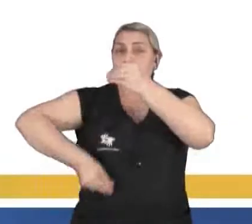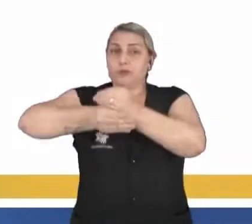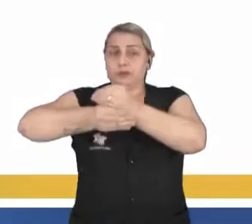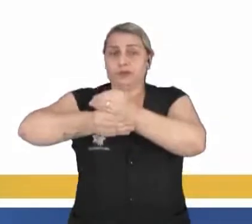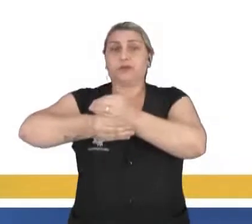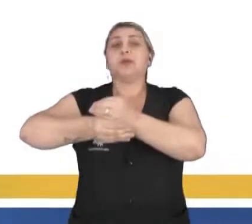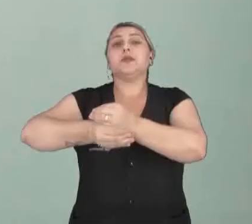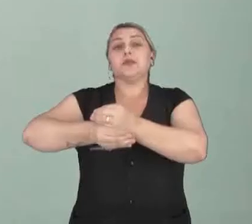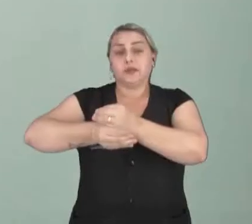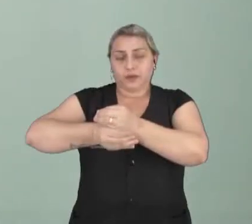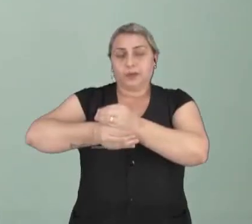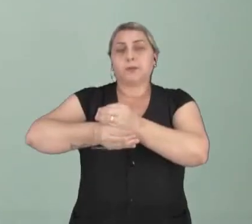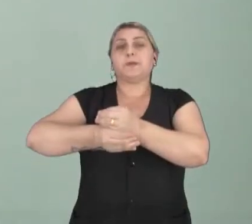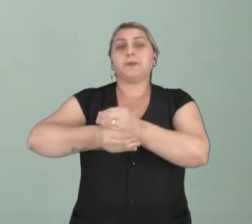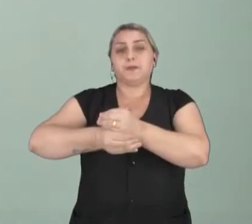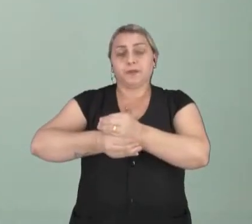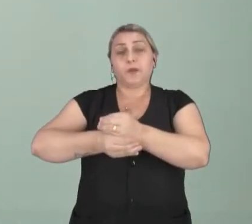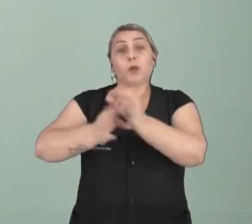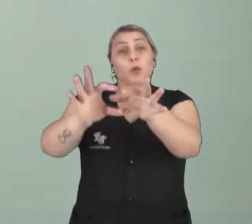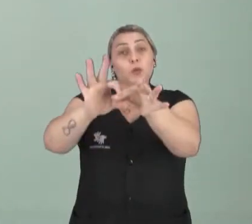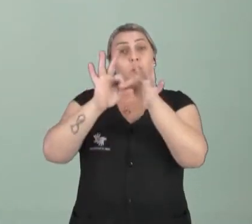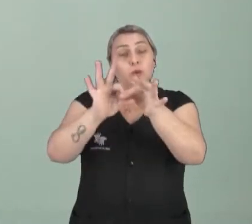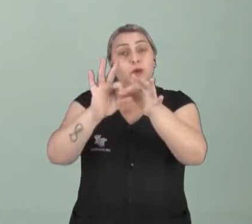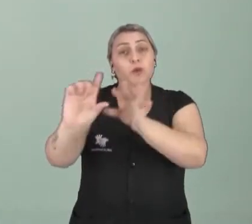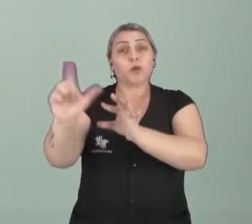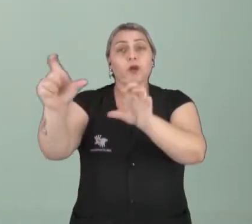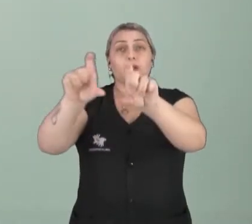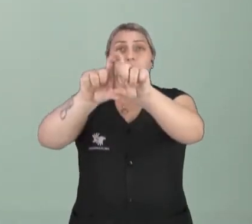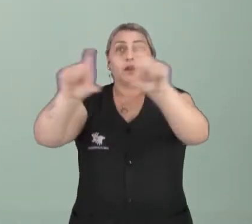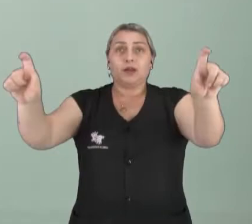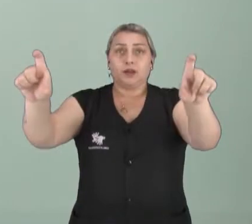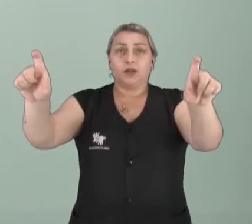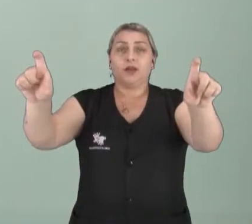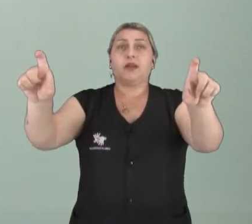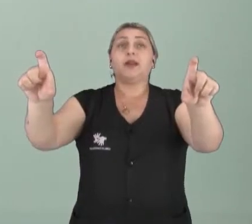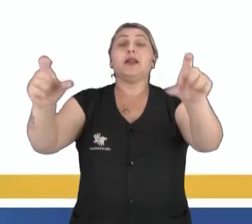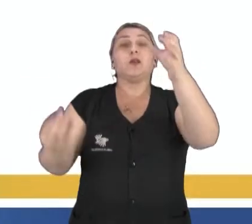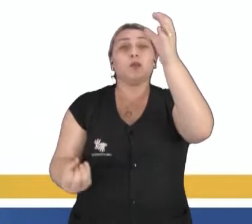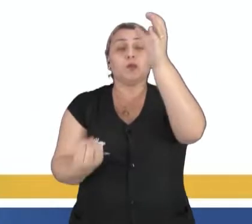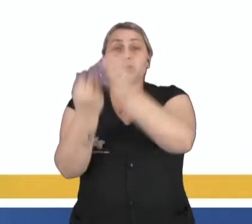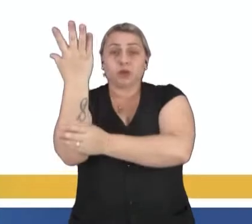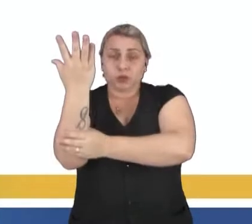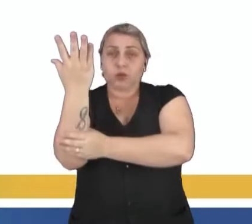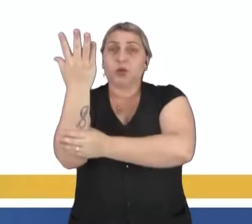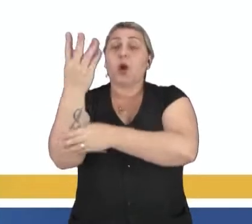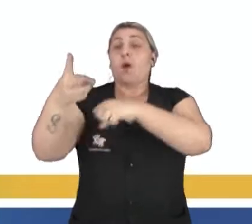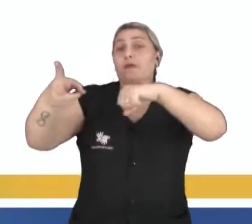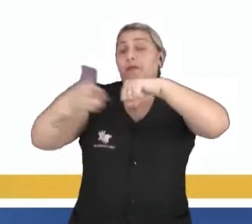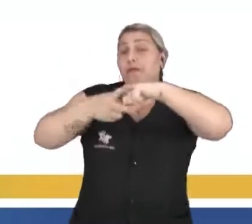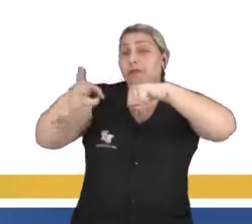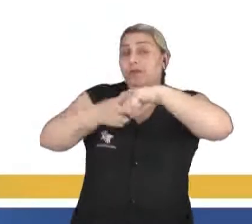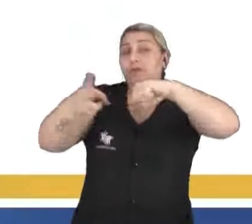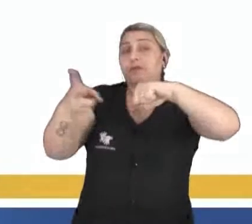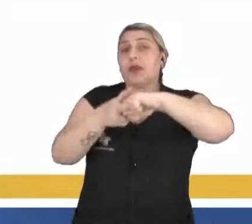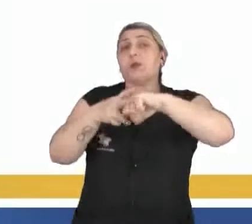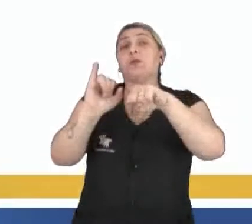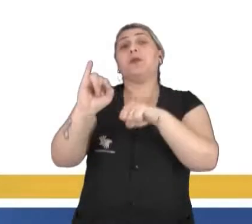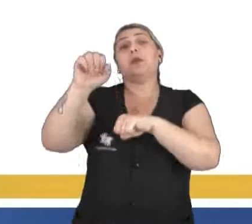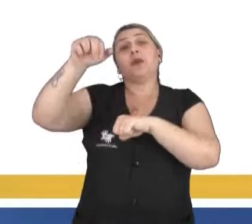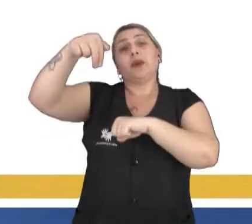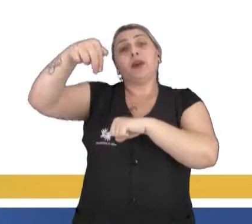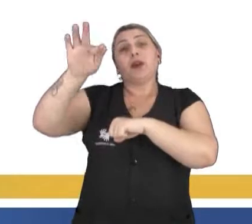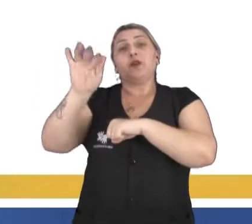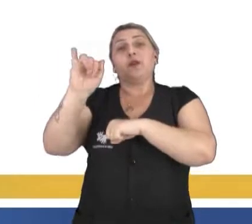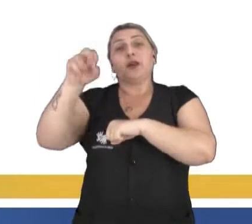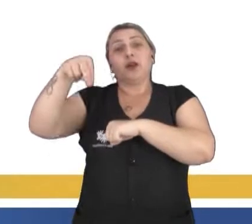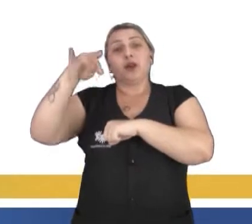um termo ali que vai unir ela com a outra oração. E surgem com verbo no infinitivo, outra